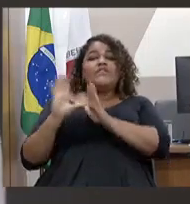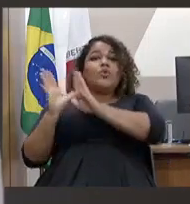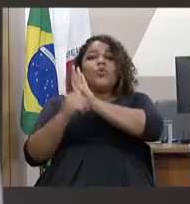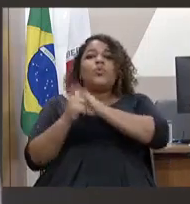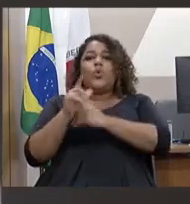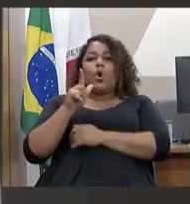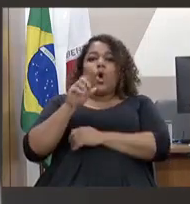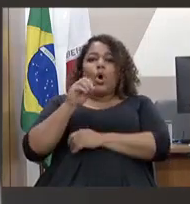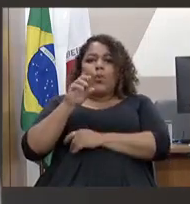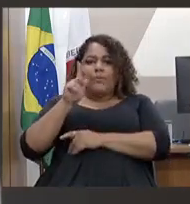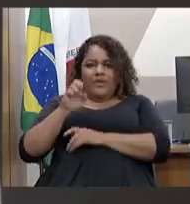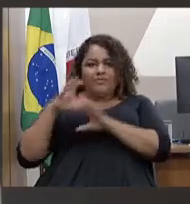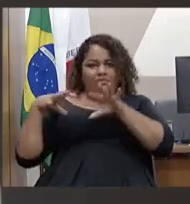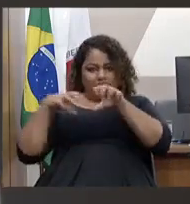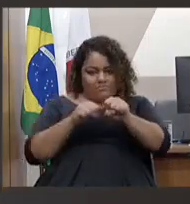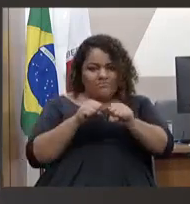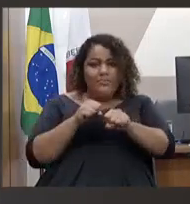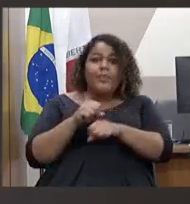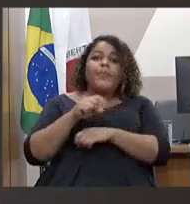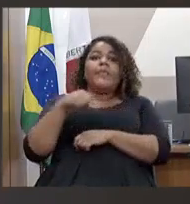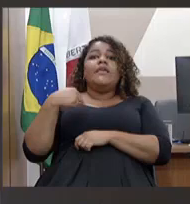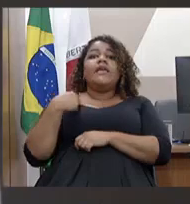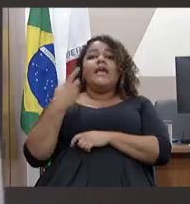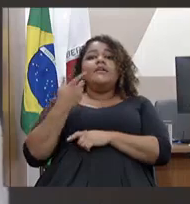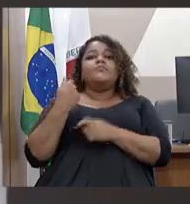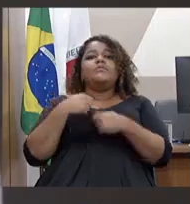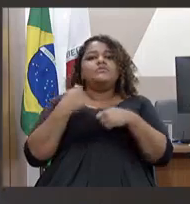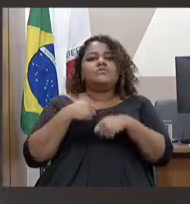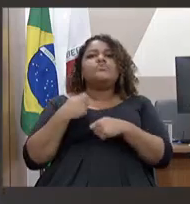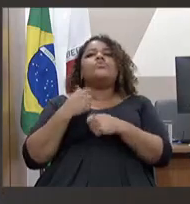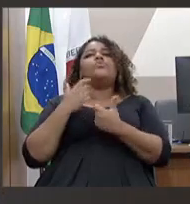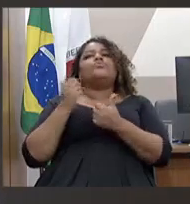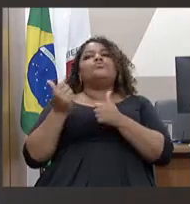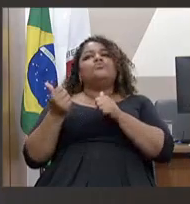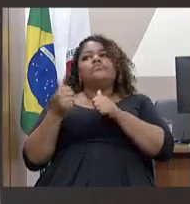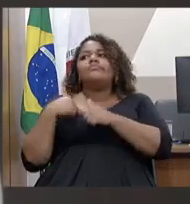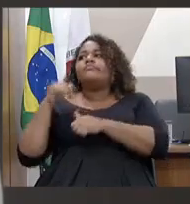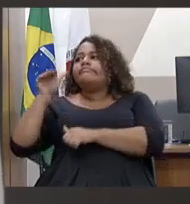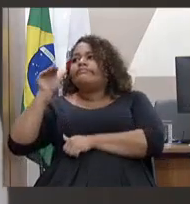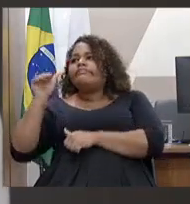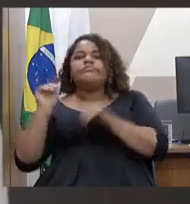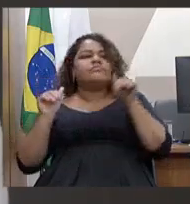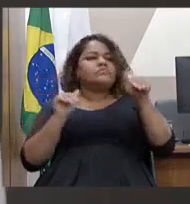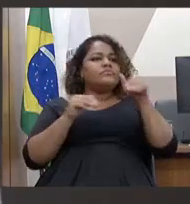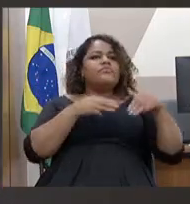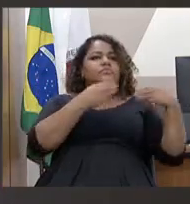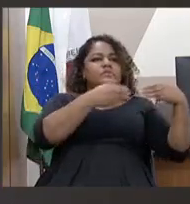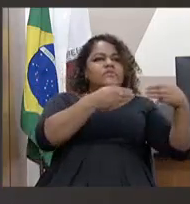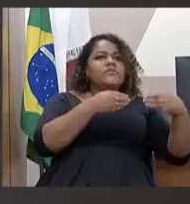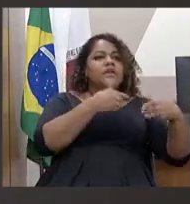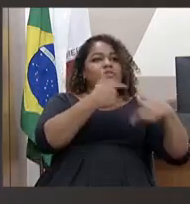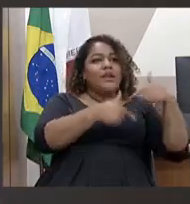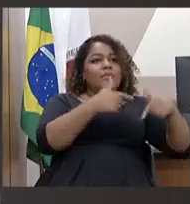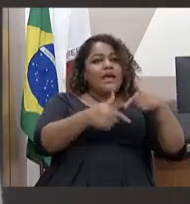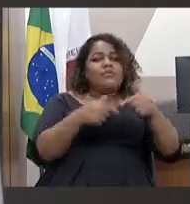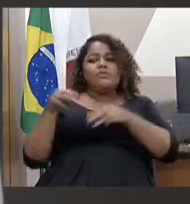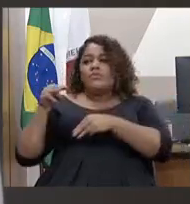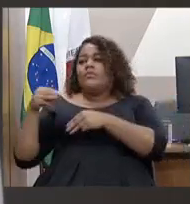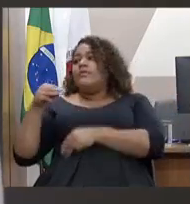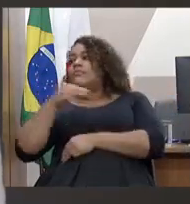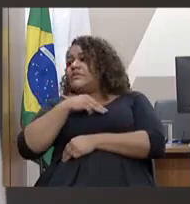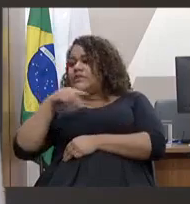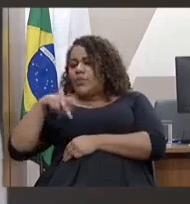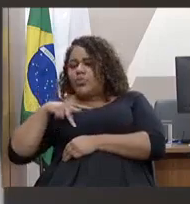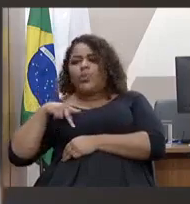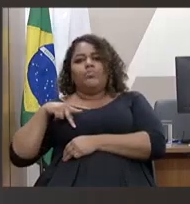juntamente com o Ministério Público pra hoje nós vê a valorização de um sindicato e de um ministério do trabalho do Ministério Público forte do nosso lado